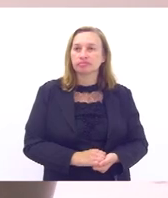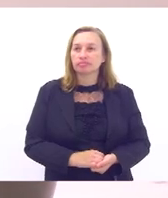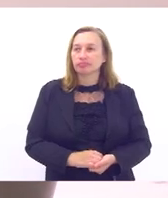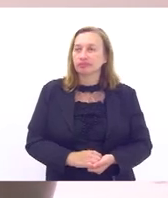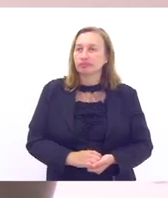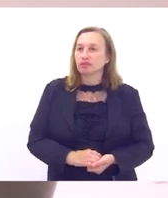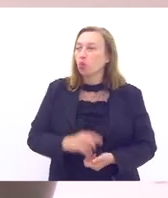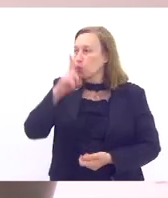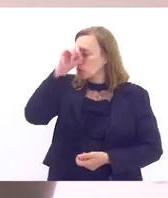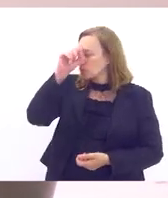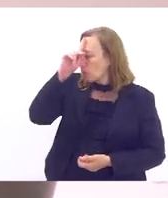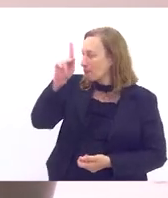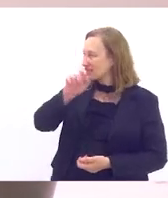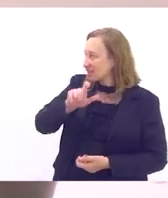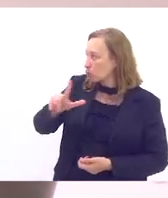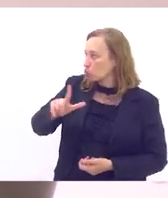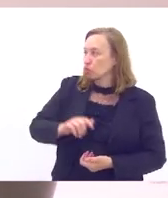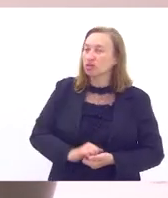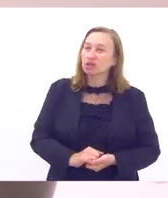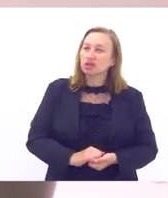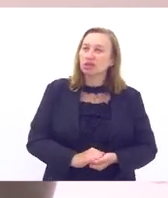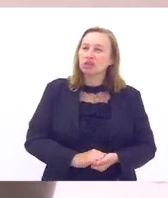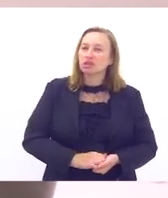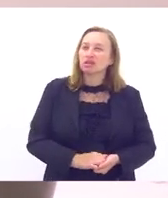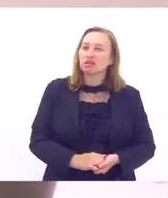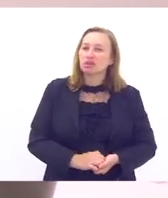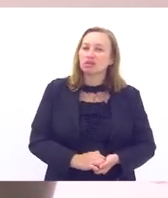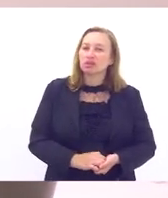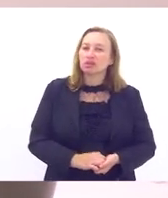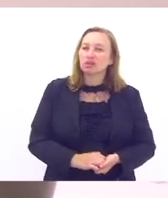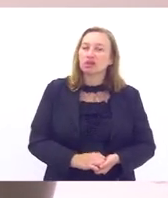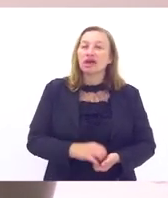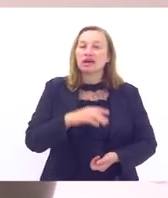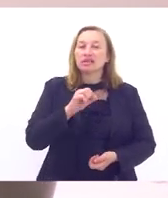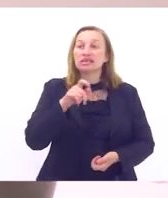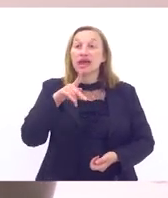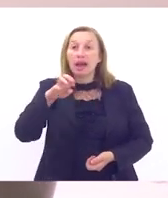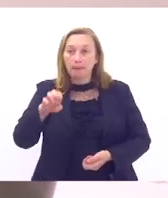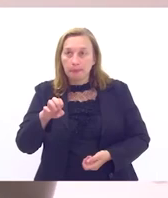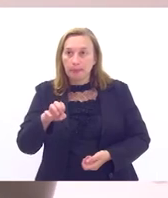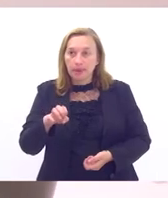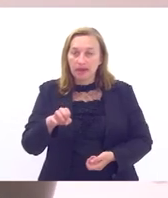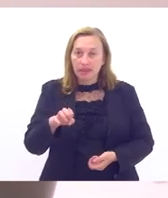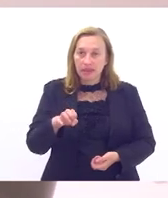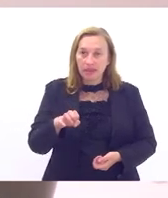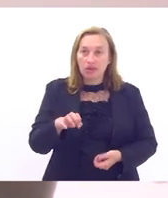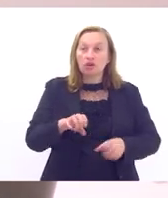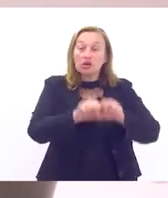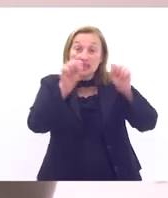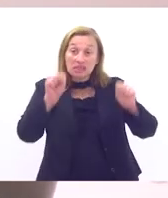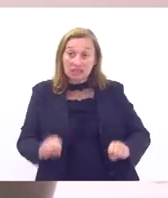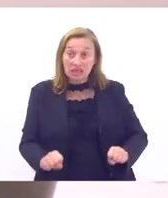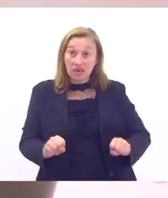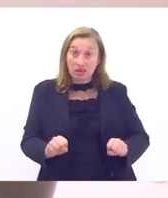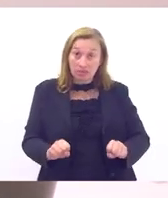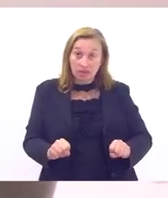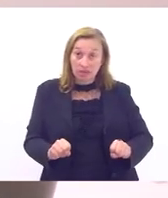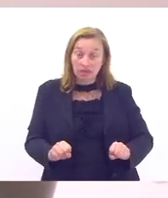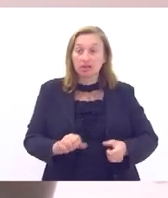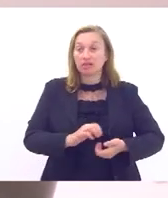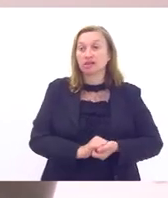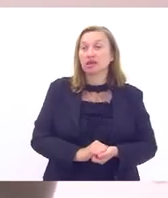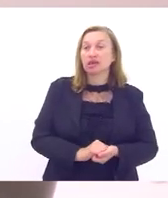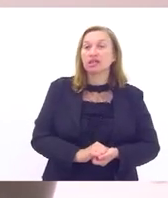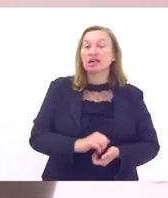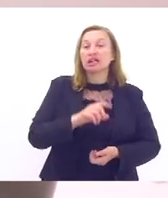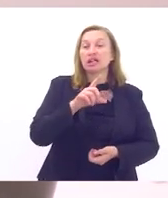o Hospital Sanatório Penal é a SEAP através de sistema de desembolso CIDES. Sistema